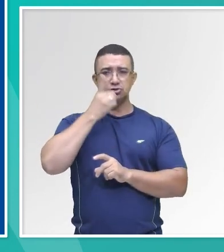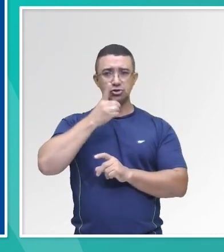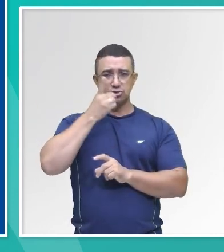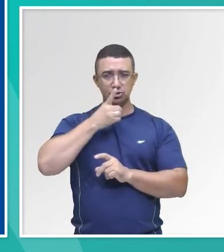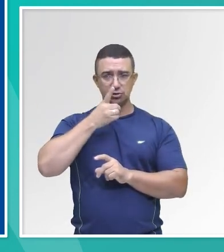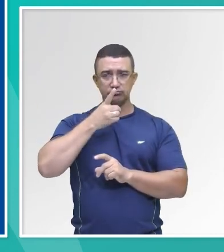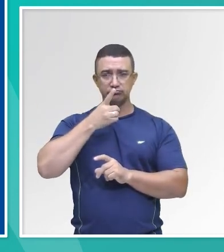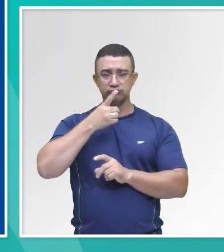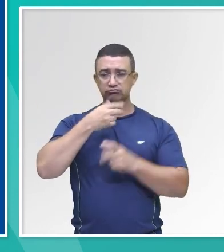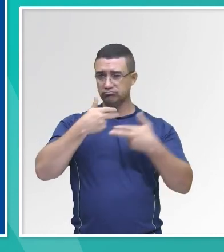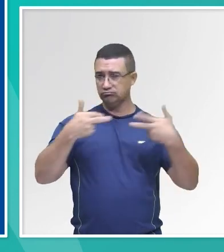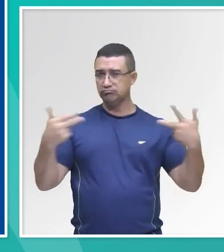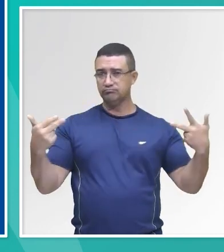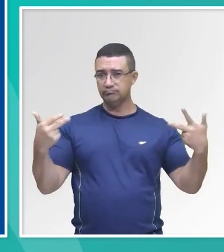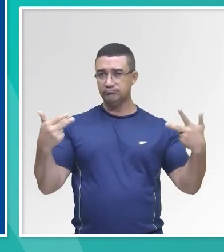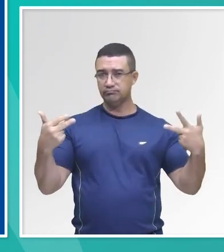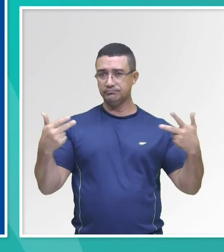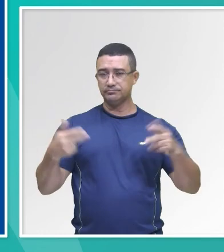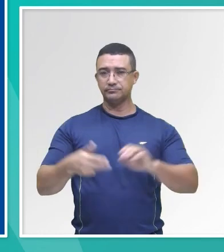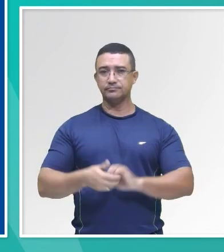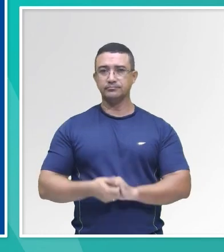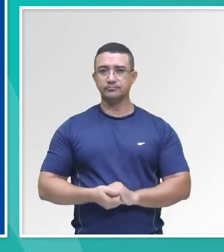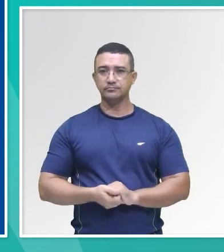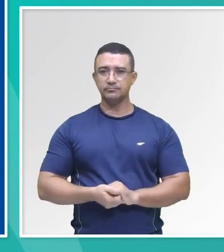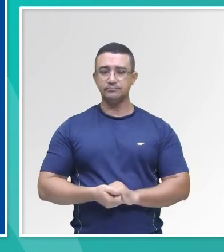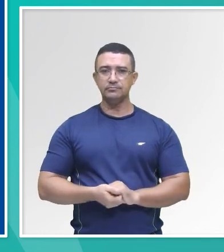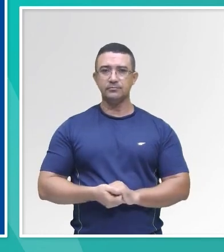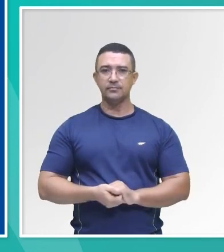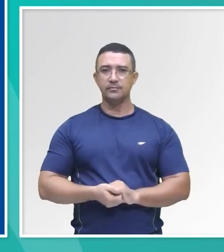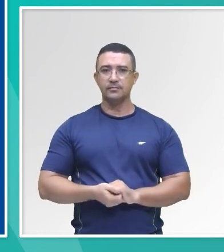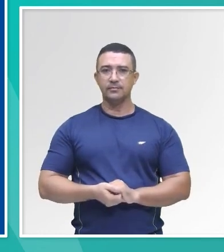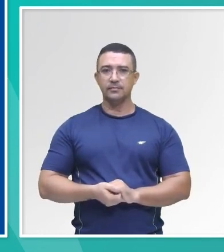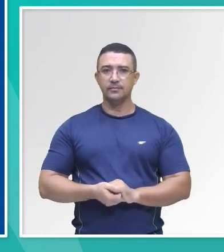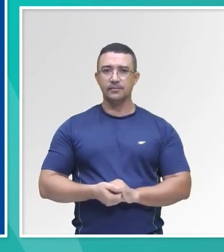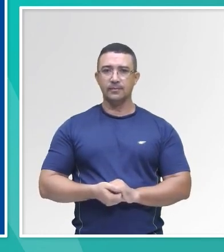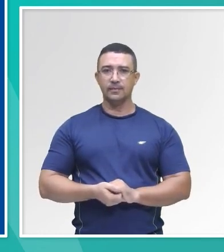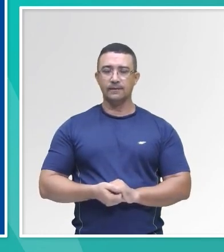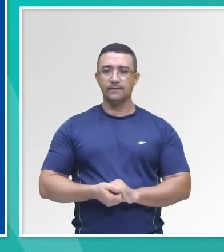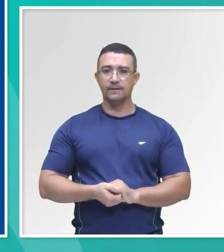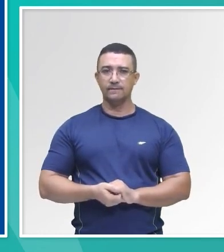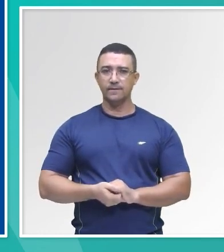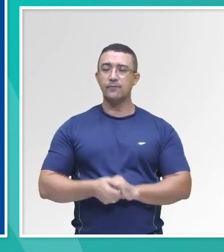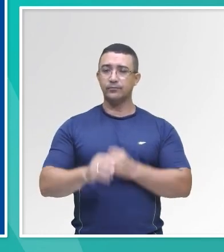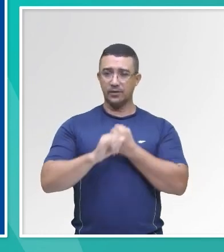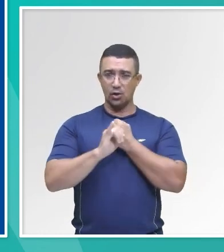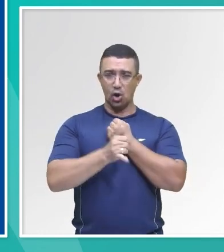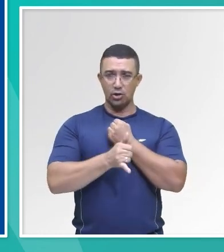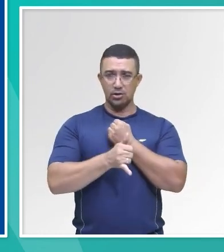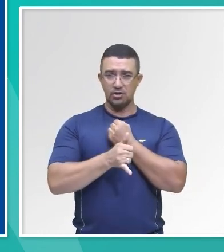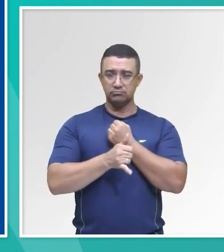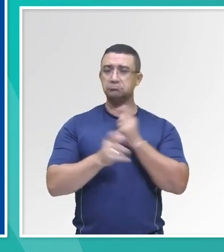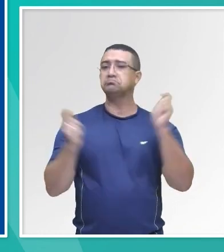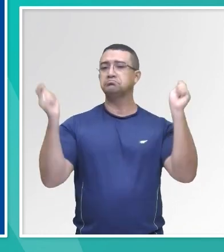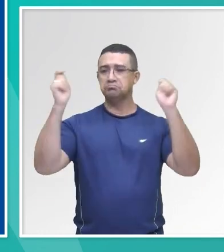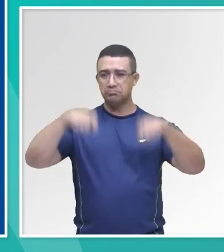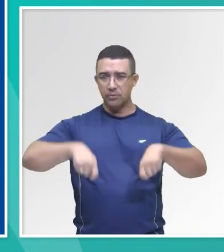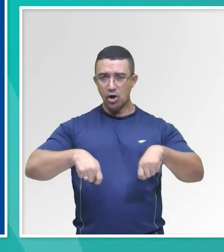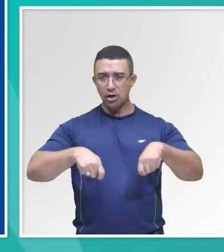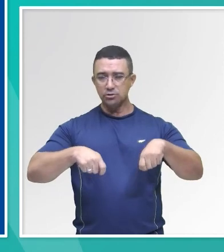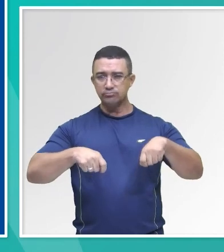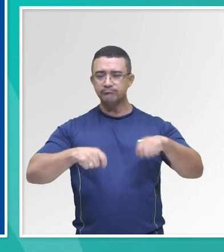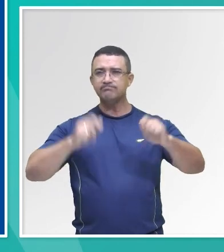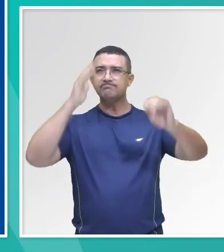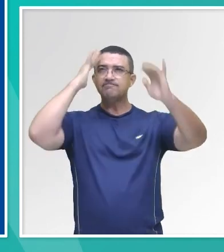dia a dia, fatos banais. Muito bem, a crônica ela pode ser uma crônica